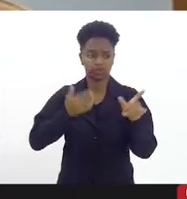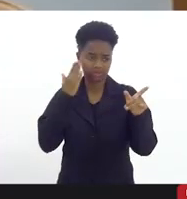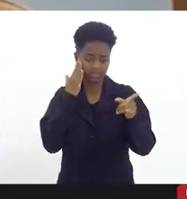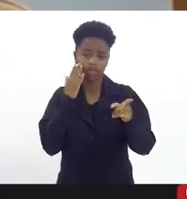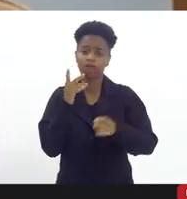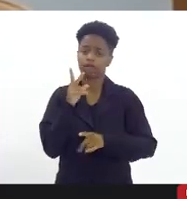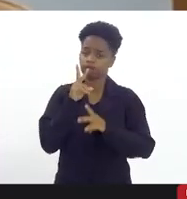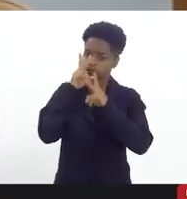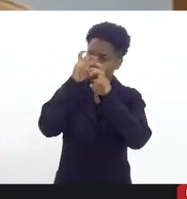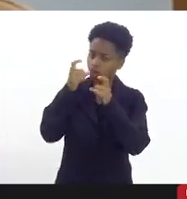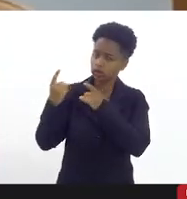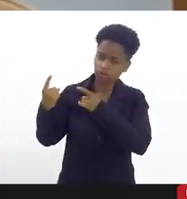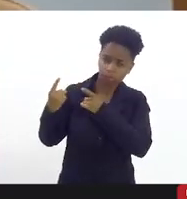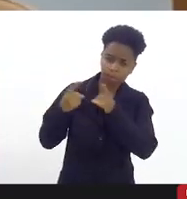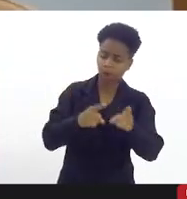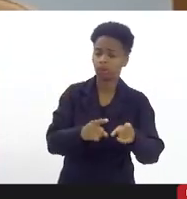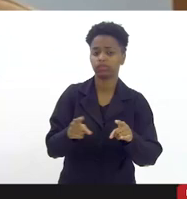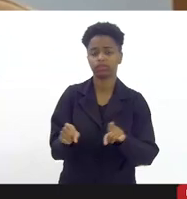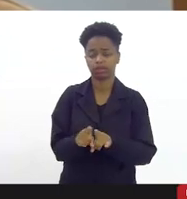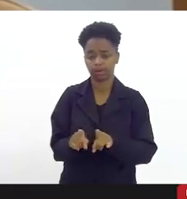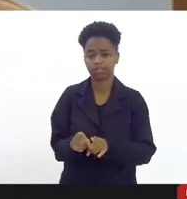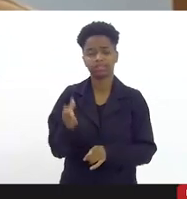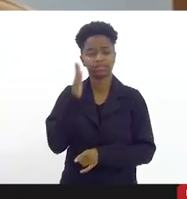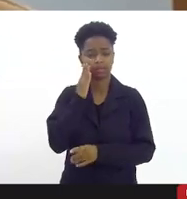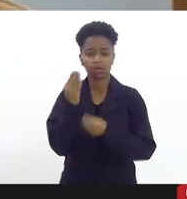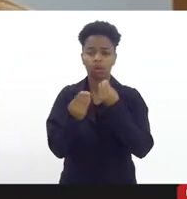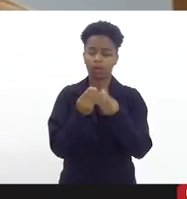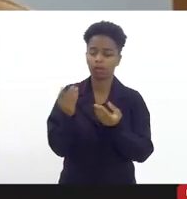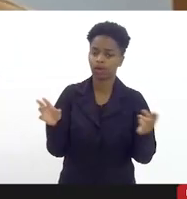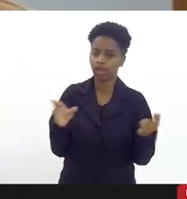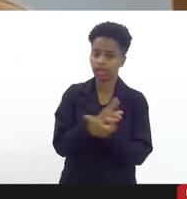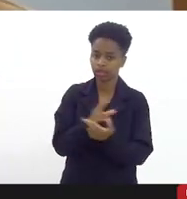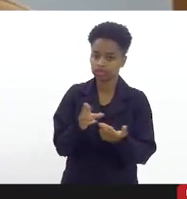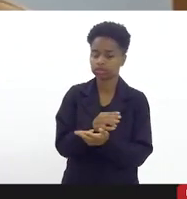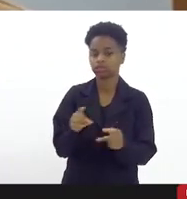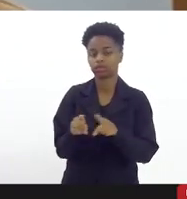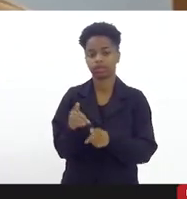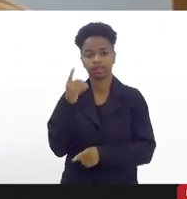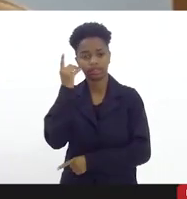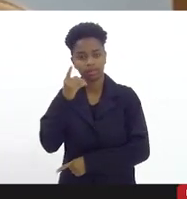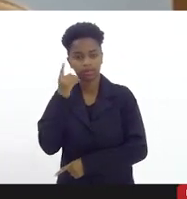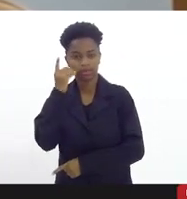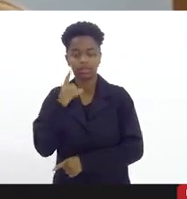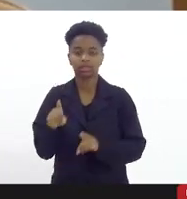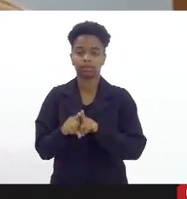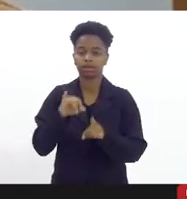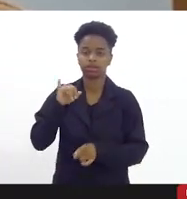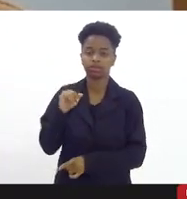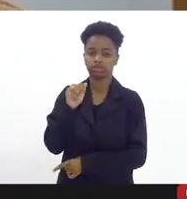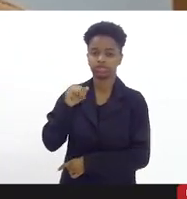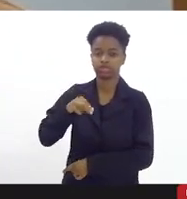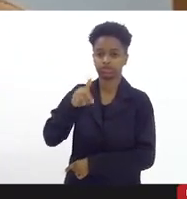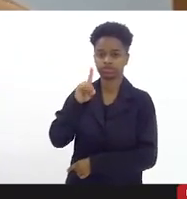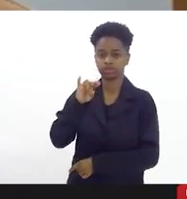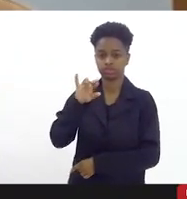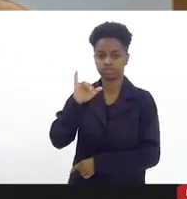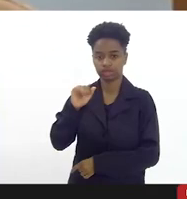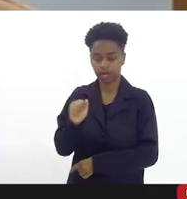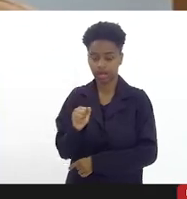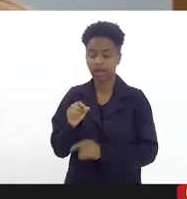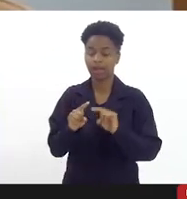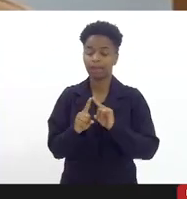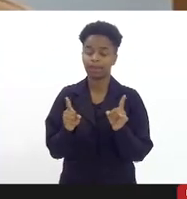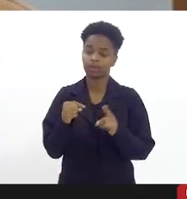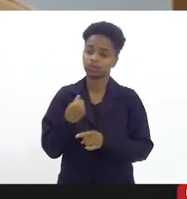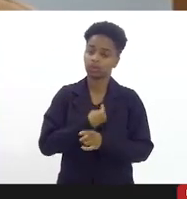da sua compatibilidade isso é bandidas as relações também que vocês têm com os deputados a nossa querida Jandira feghali de que é